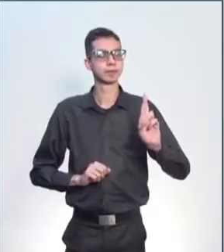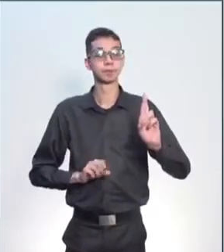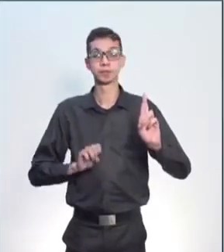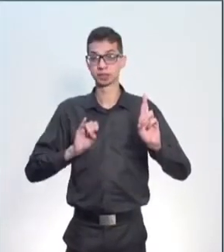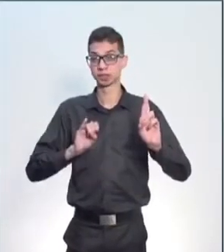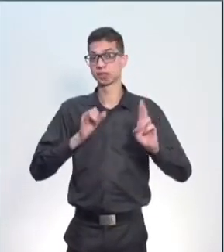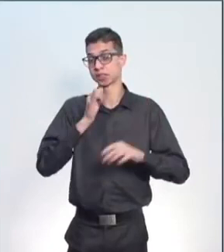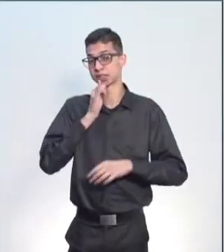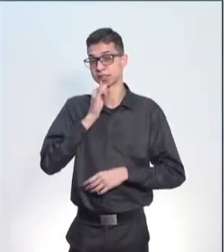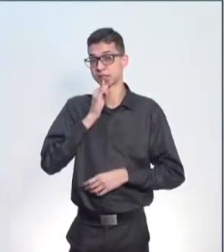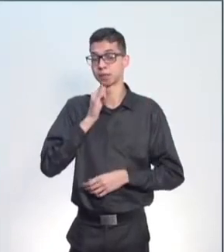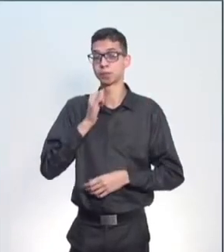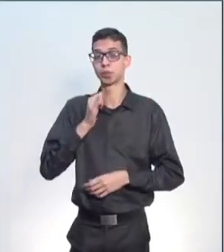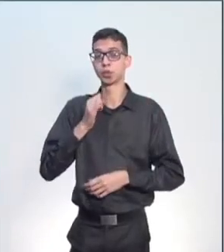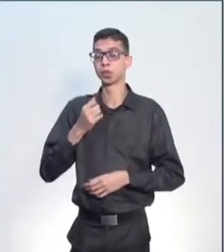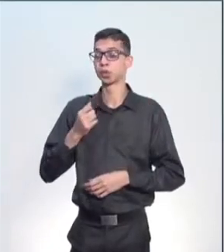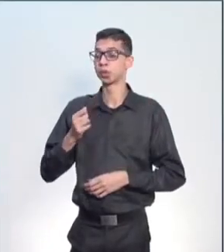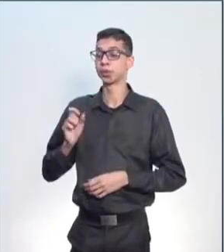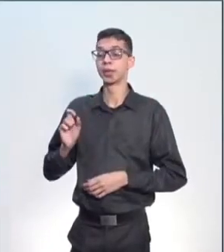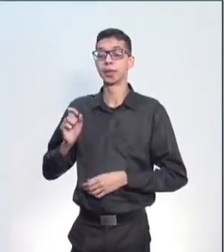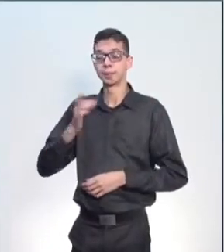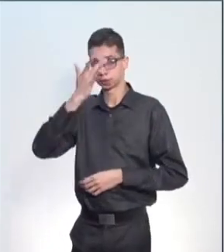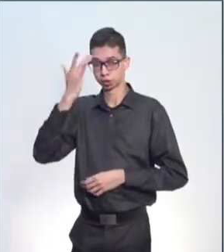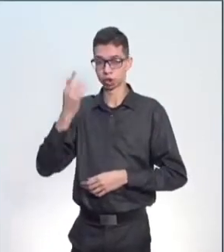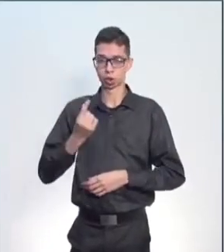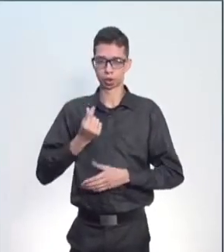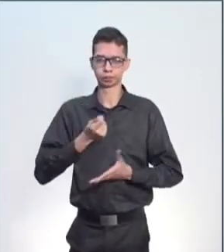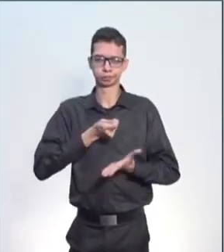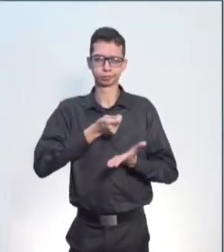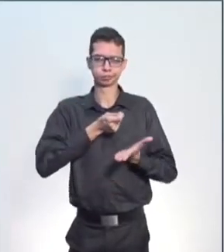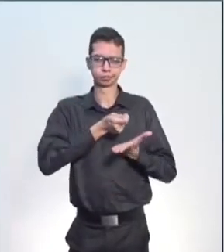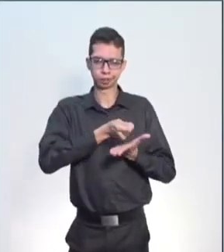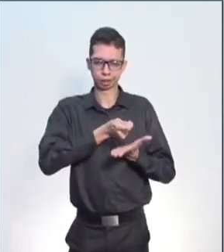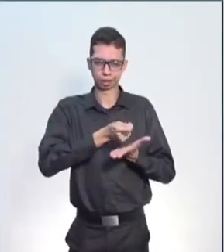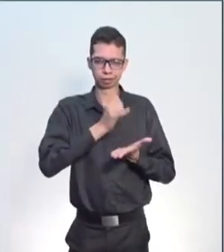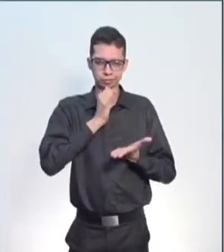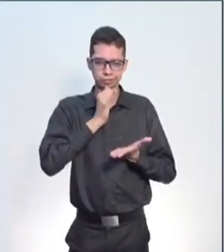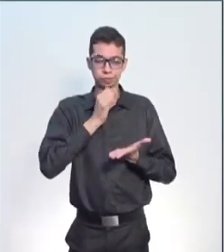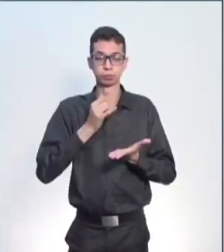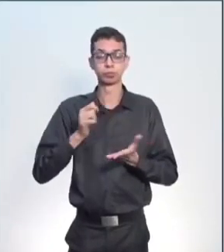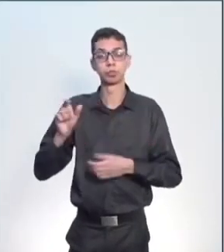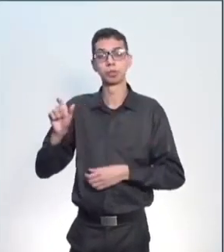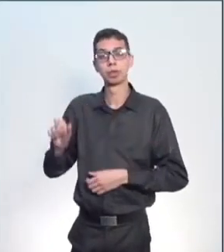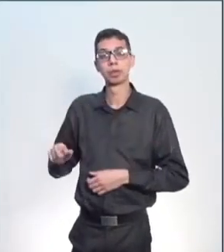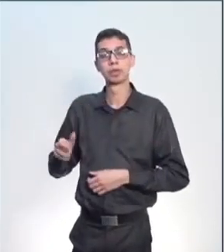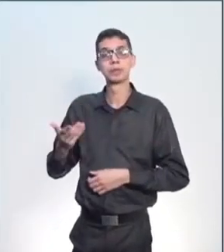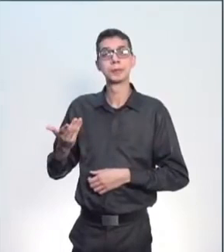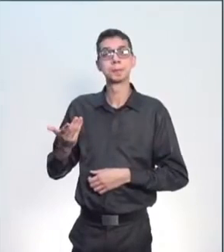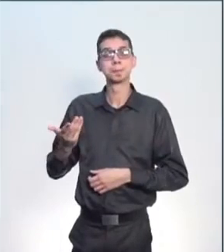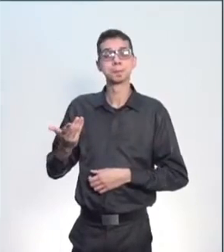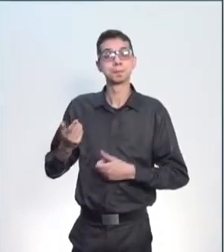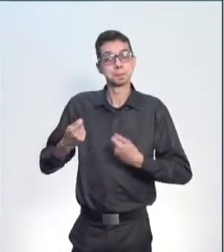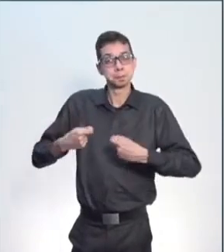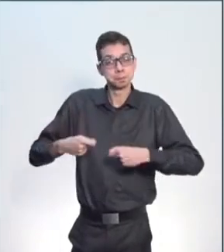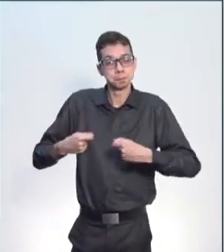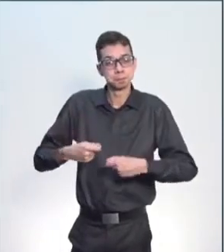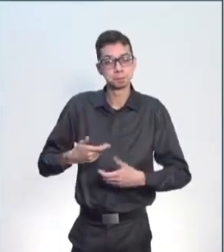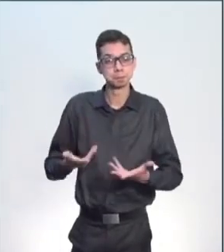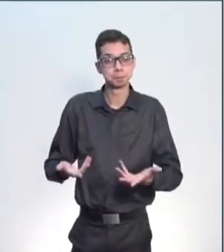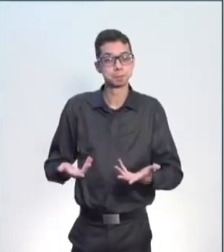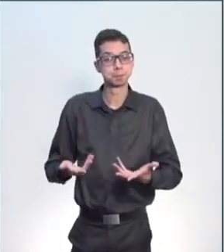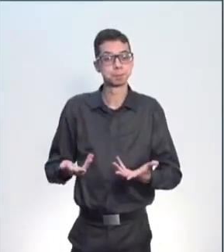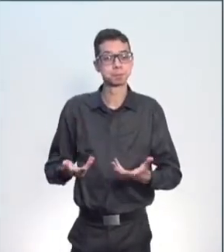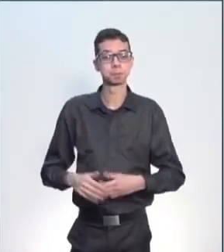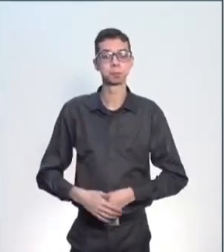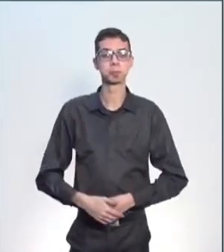da aula. Acho que uns 40 segundos, né? 40 segundos, tá bom? São só 3 questões para colocar V ou